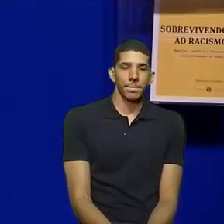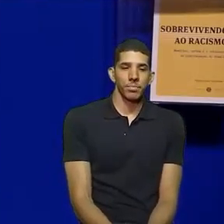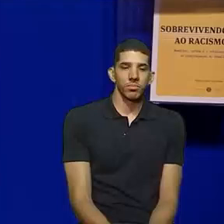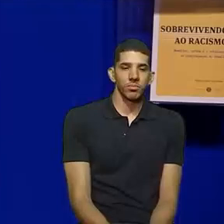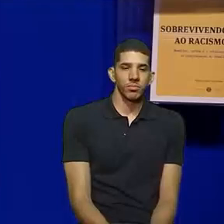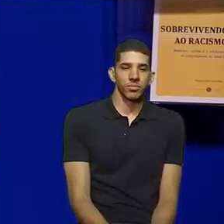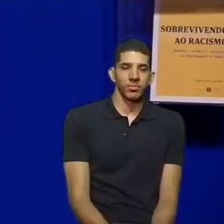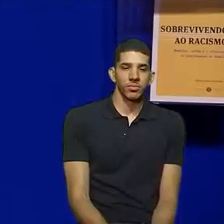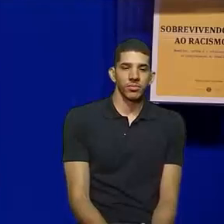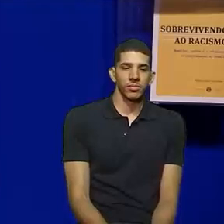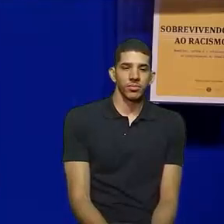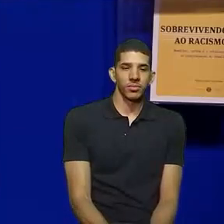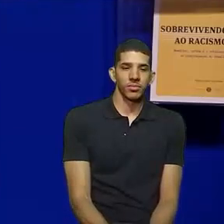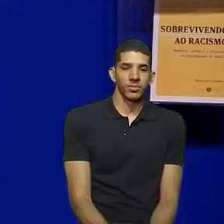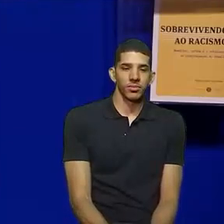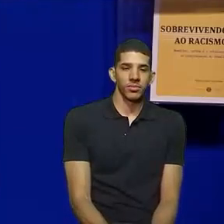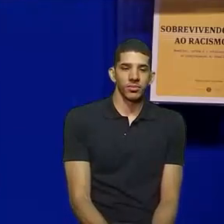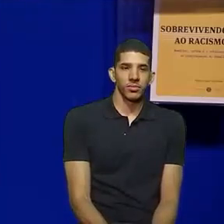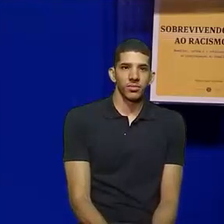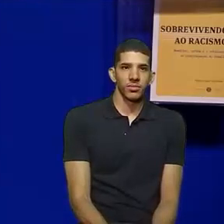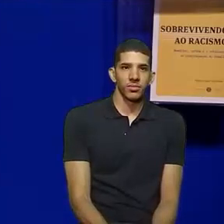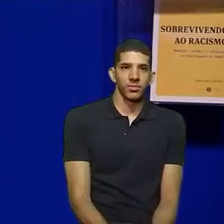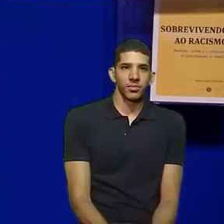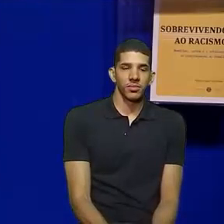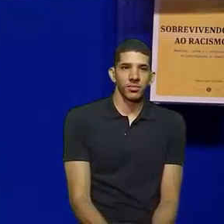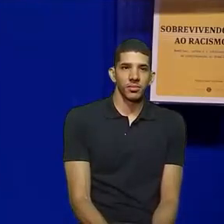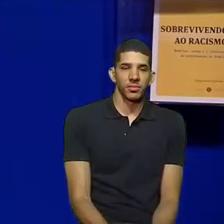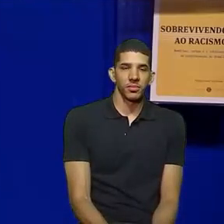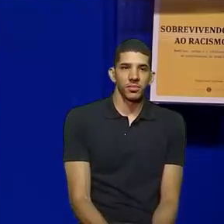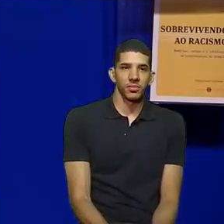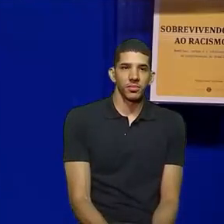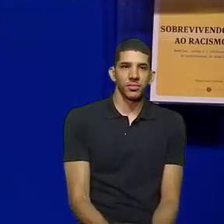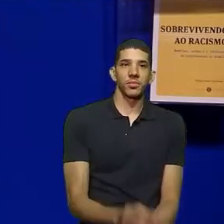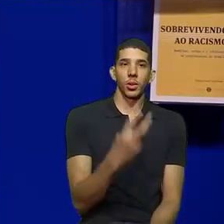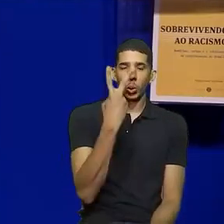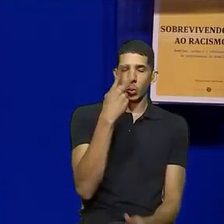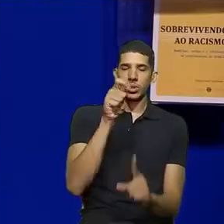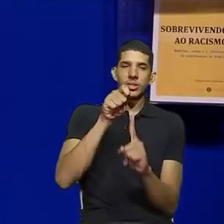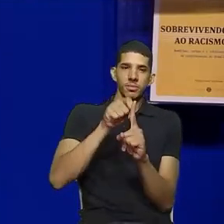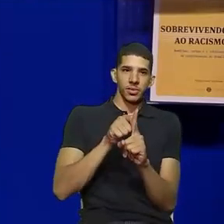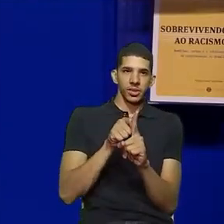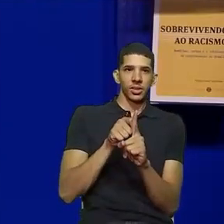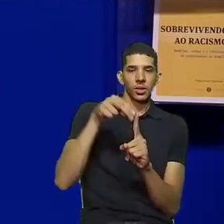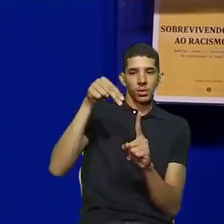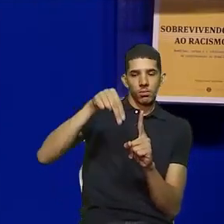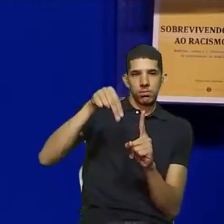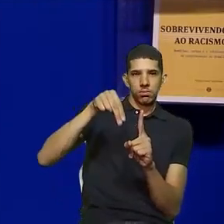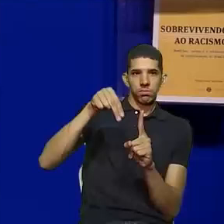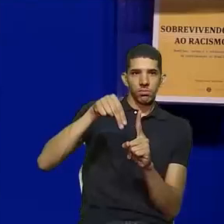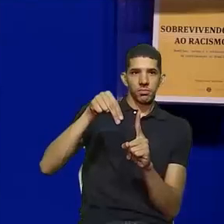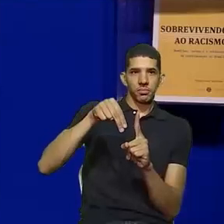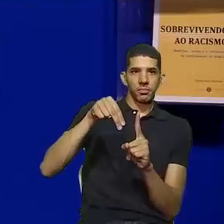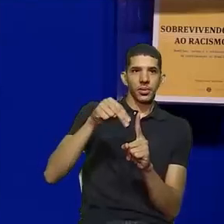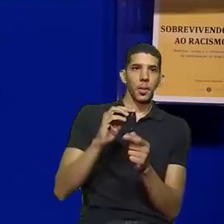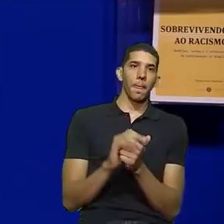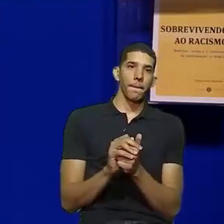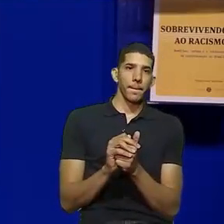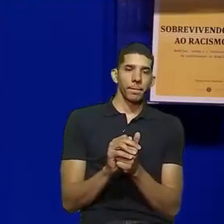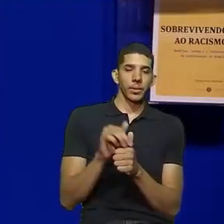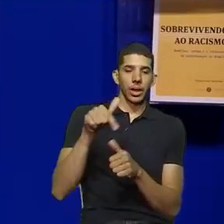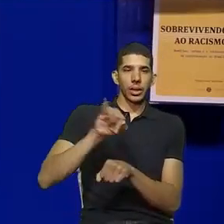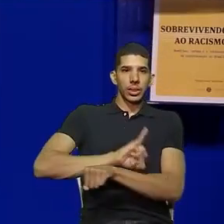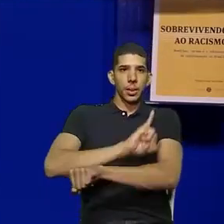O dia amanheceu ensolarado em 2 de novembro de 2023, em Itabira, Minas